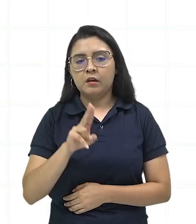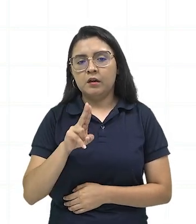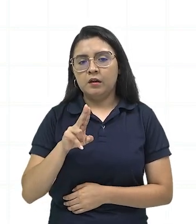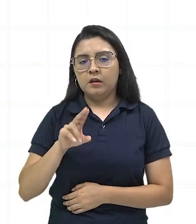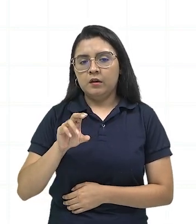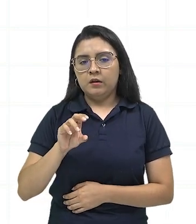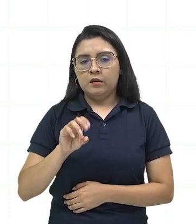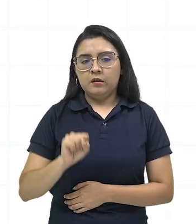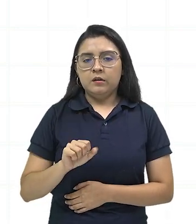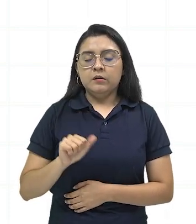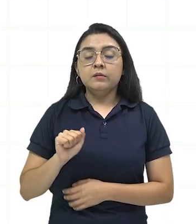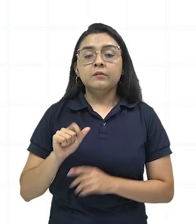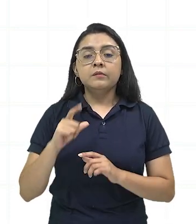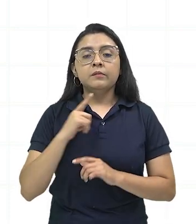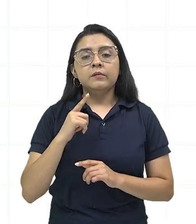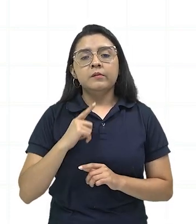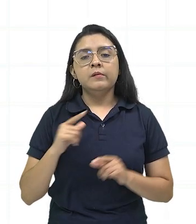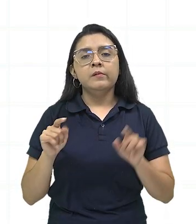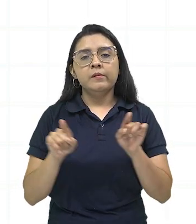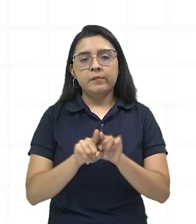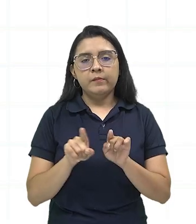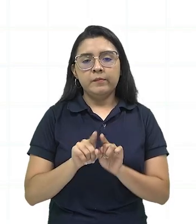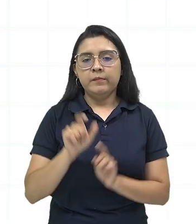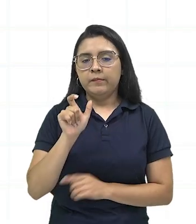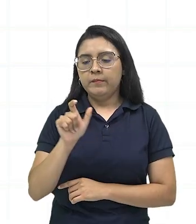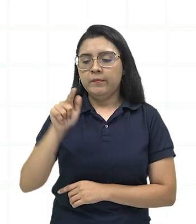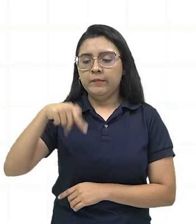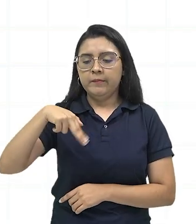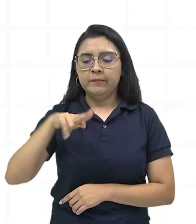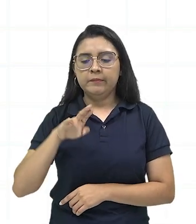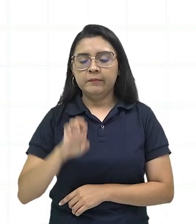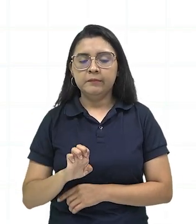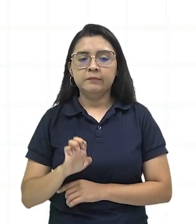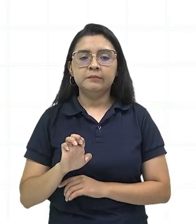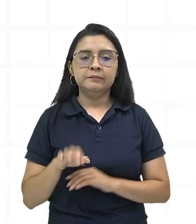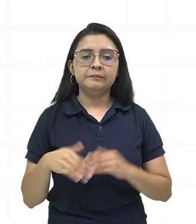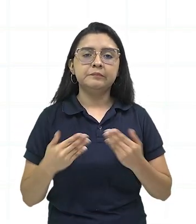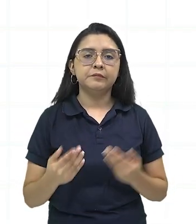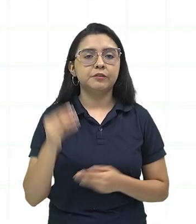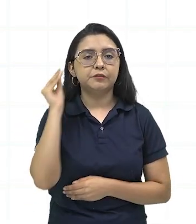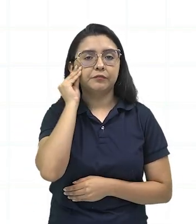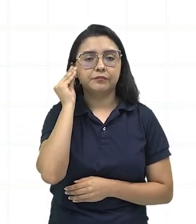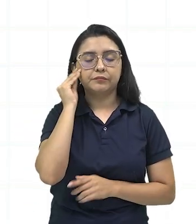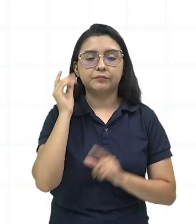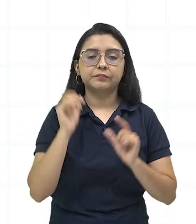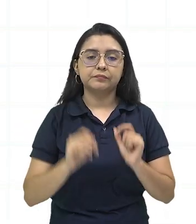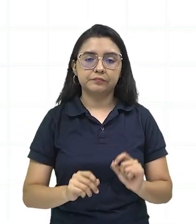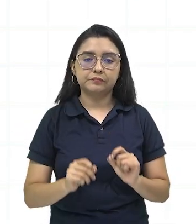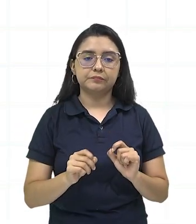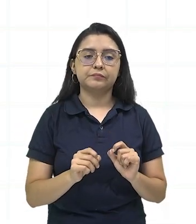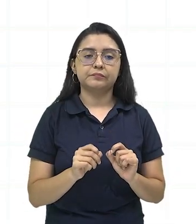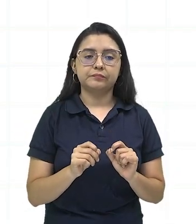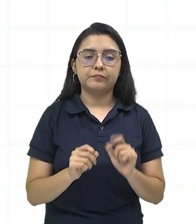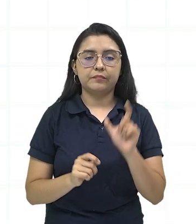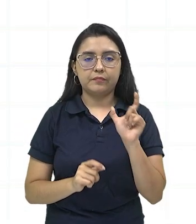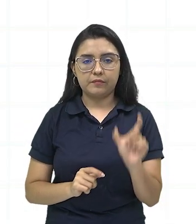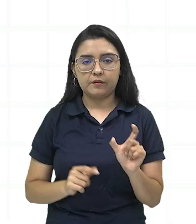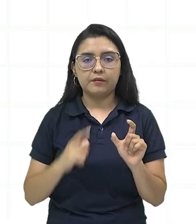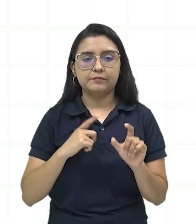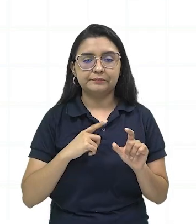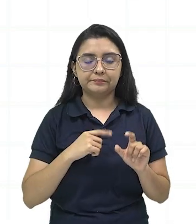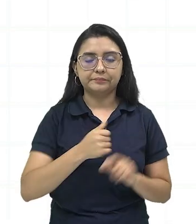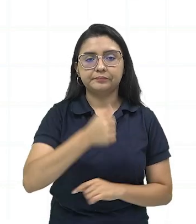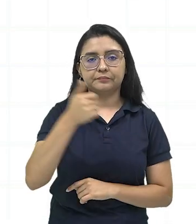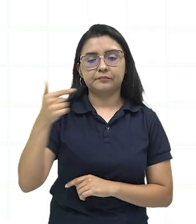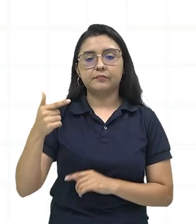aqui destacado, né? A gente viu lá que a blusa é o que aparece tanto no primeiro quadrinho quanto no segundo. E aqui a